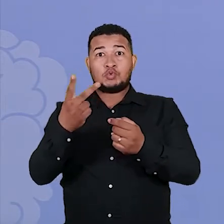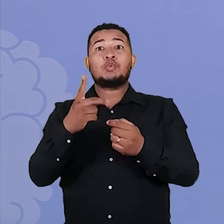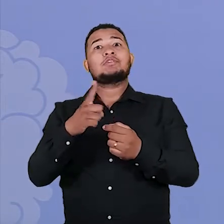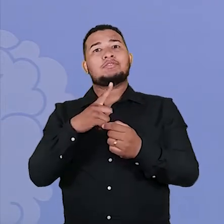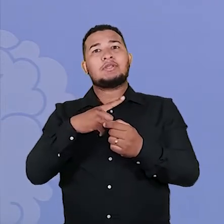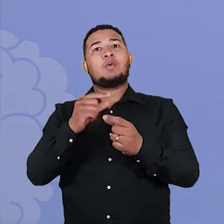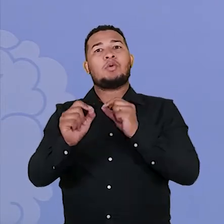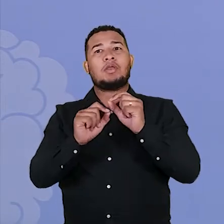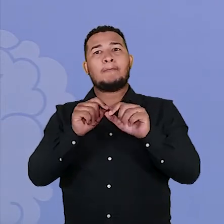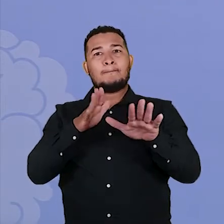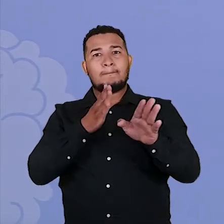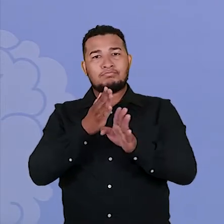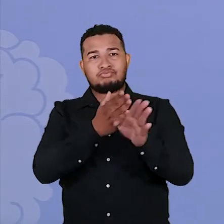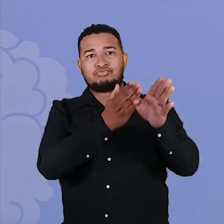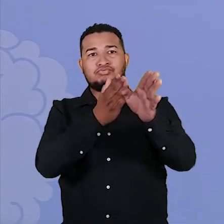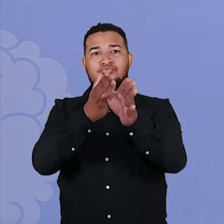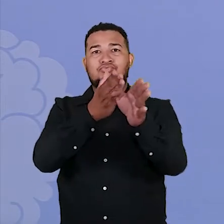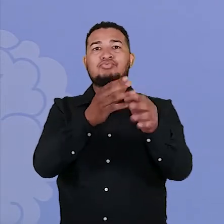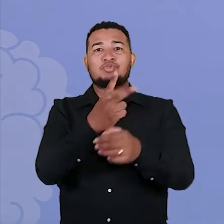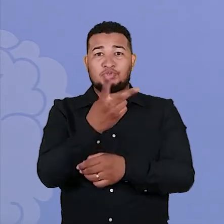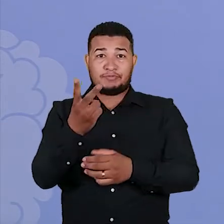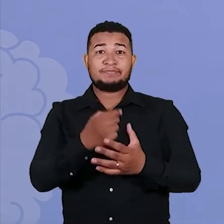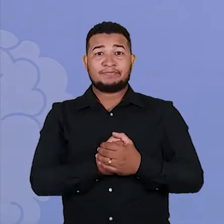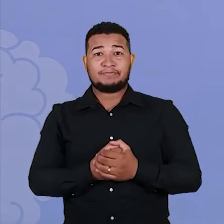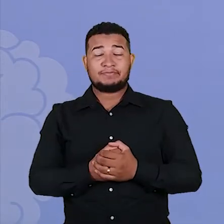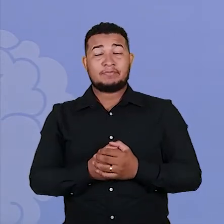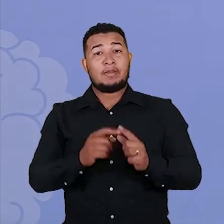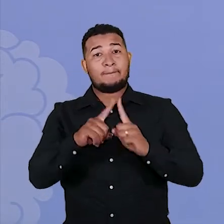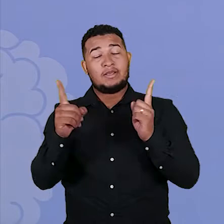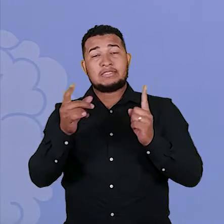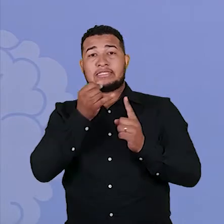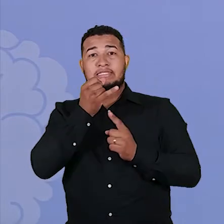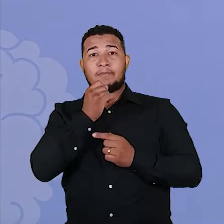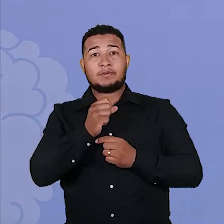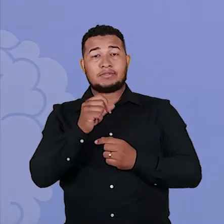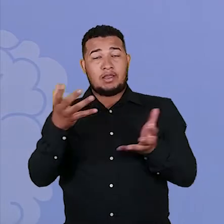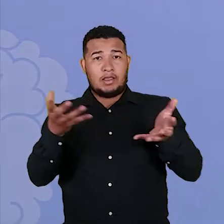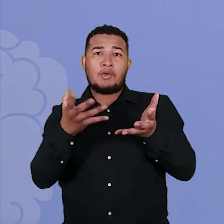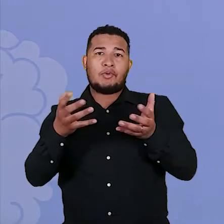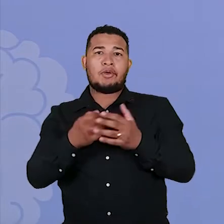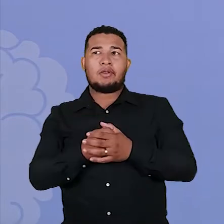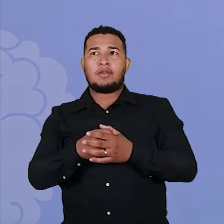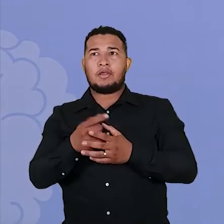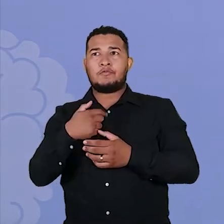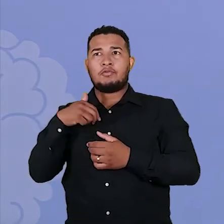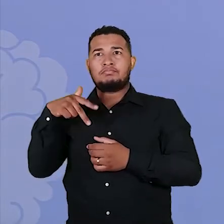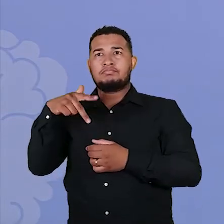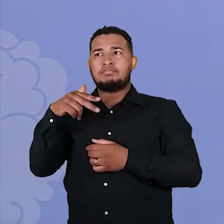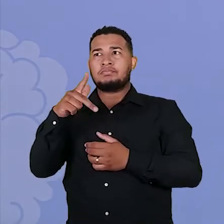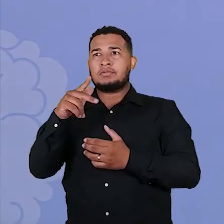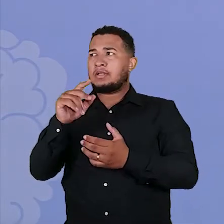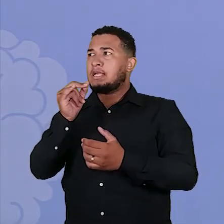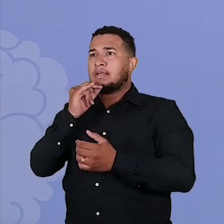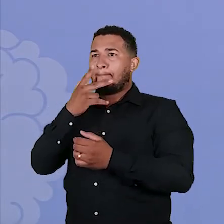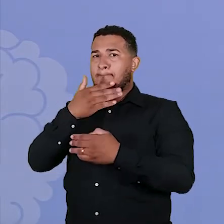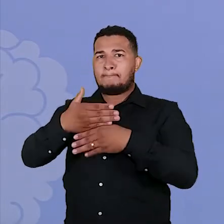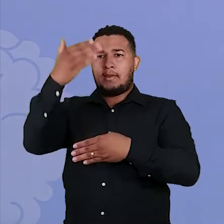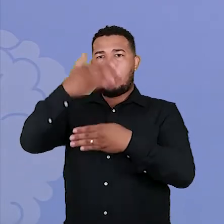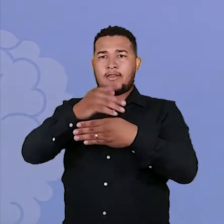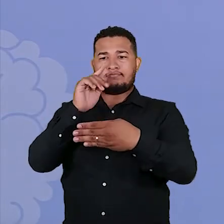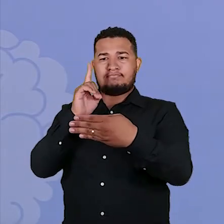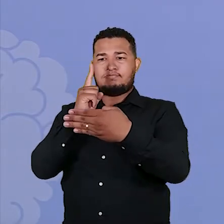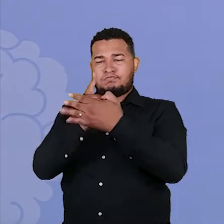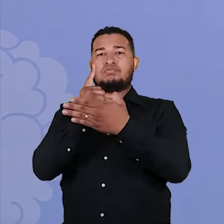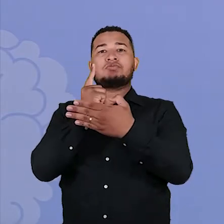vão sair, né, se movimentando. Agora, por exemplo, se você chegar agora, eu vou bater na parede. Vai fazer uma força na